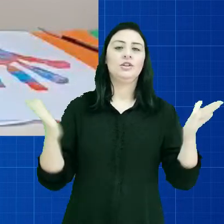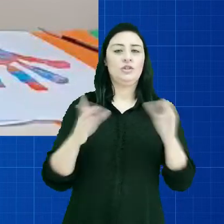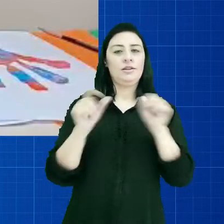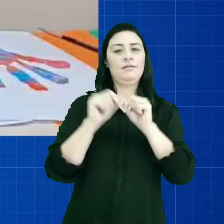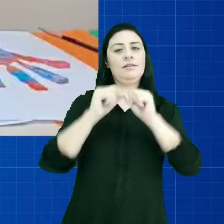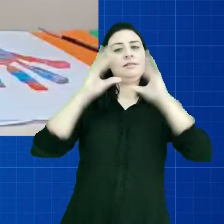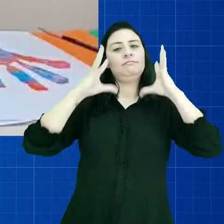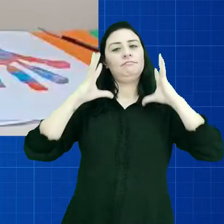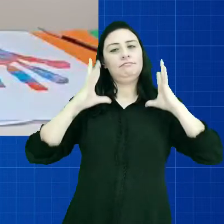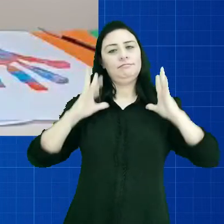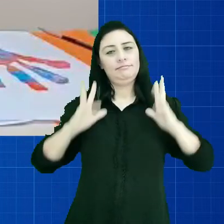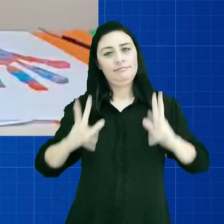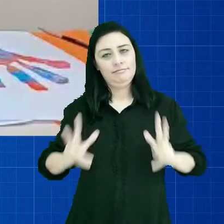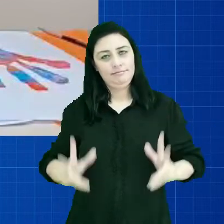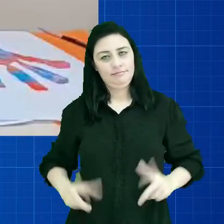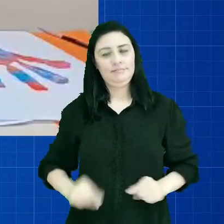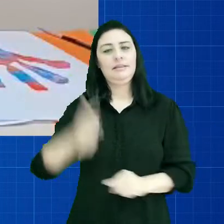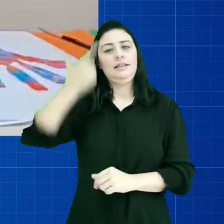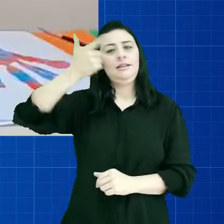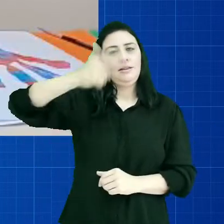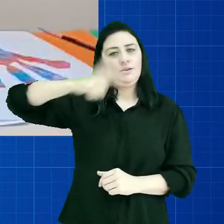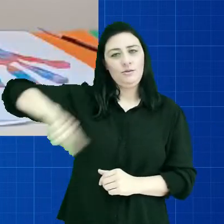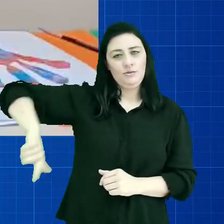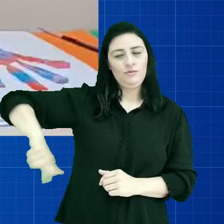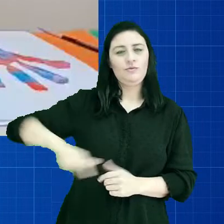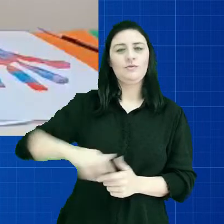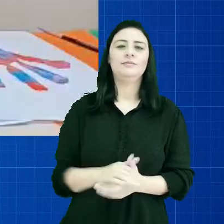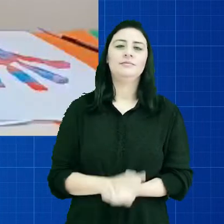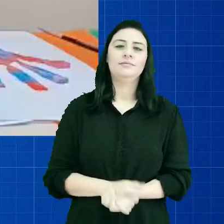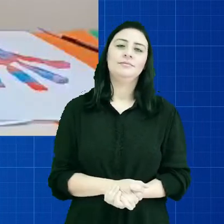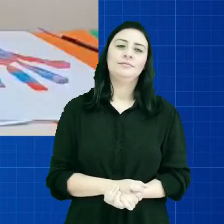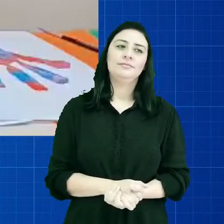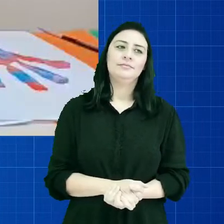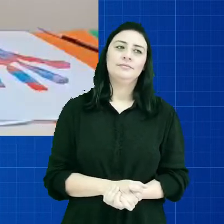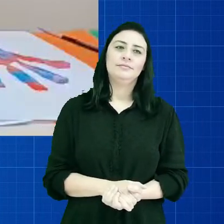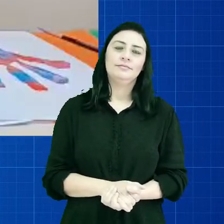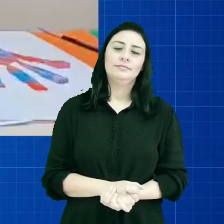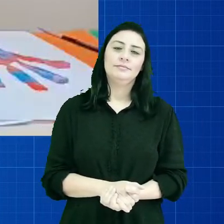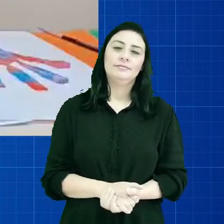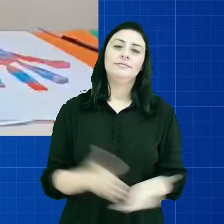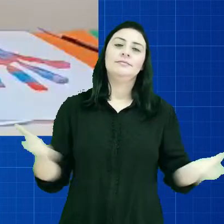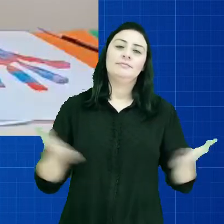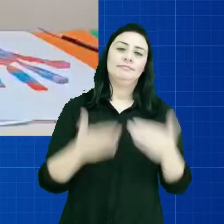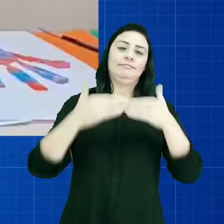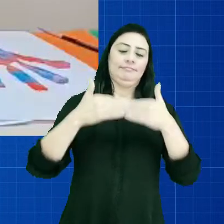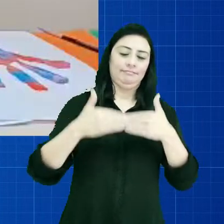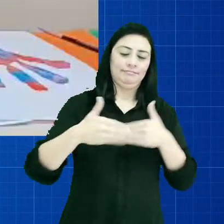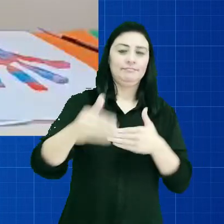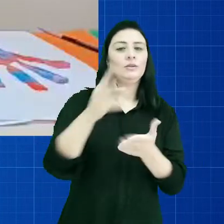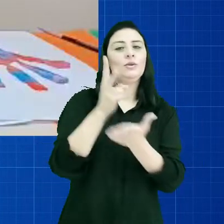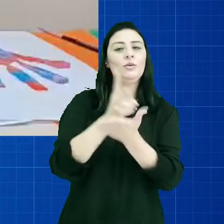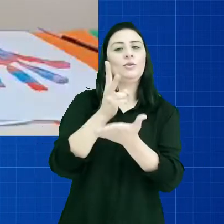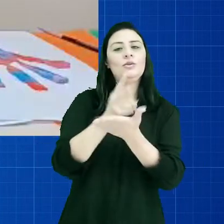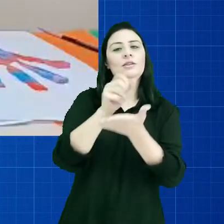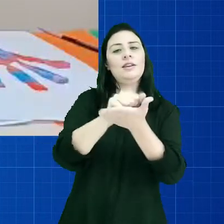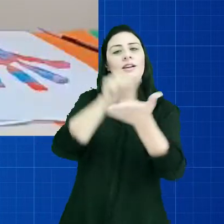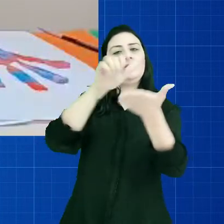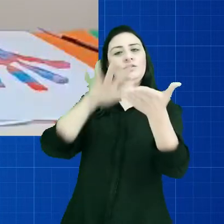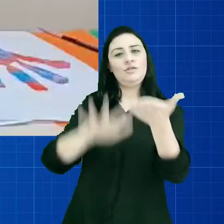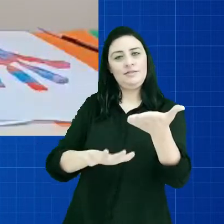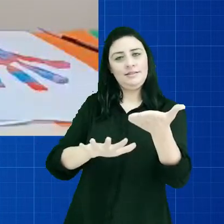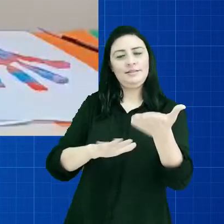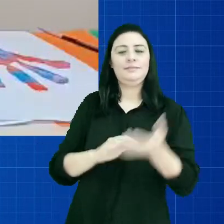Fazer a higiene da minha mão novamente, tá? Pra gente dar continuidade na